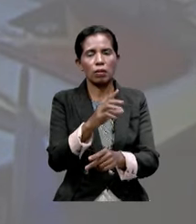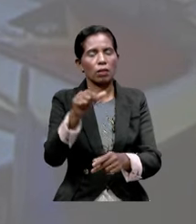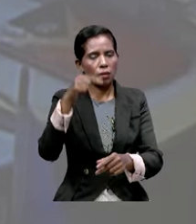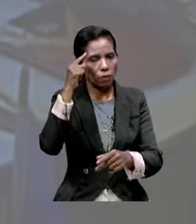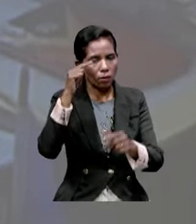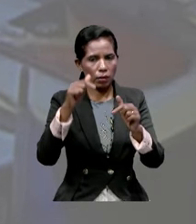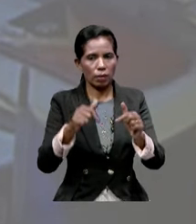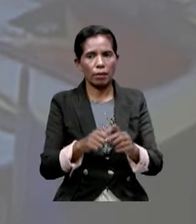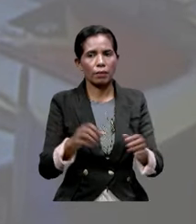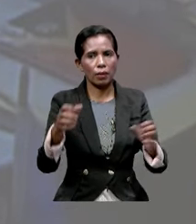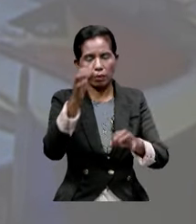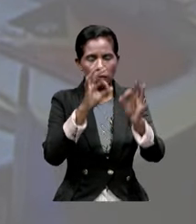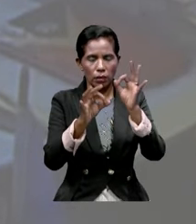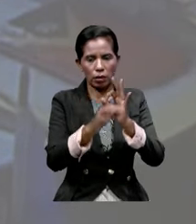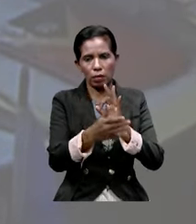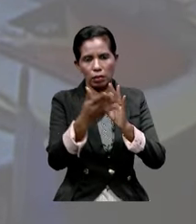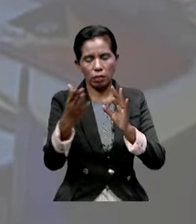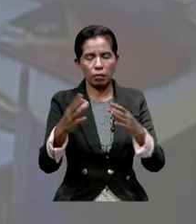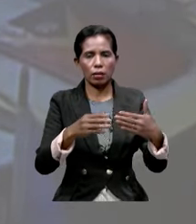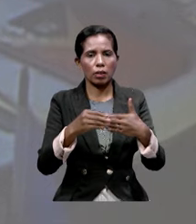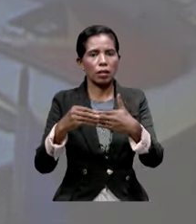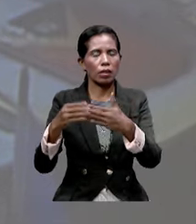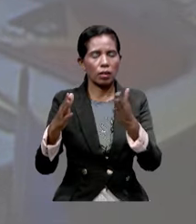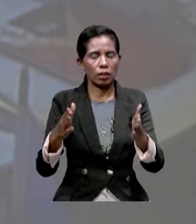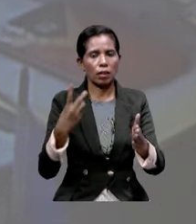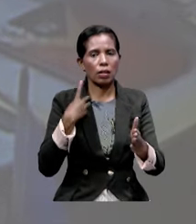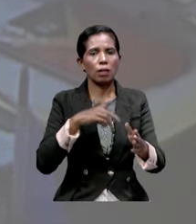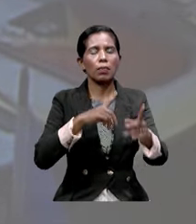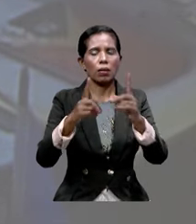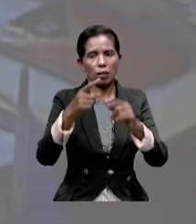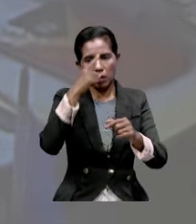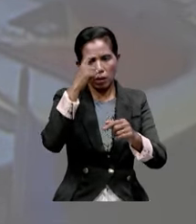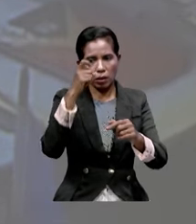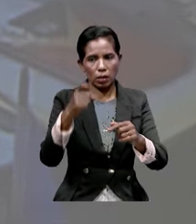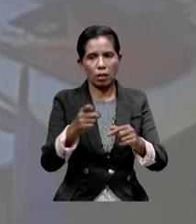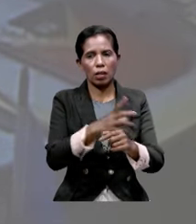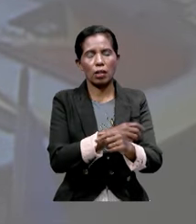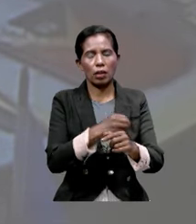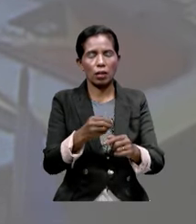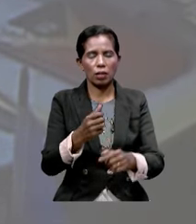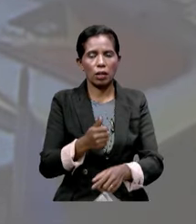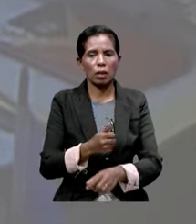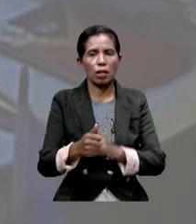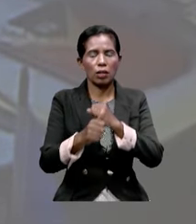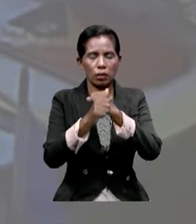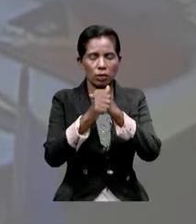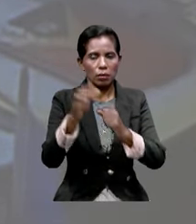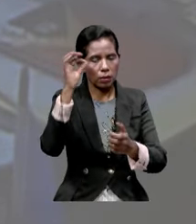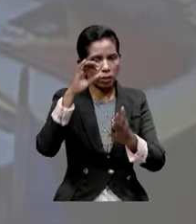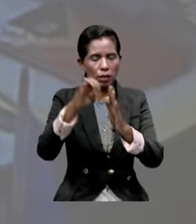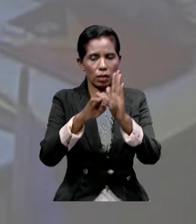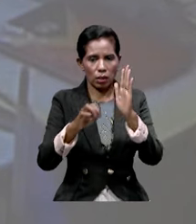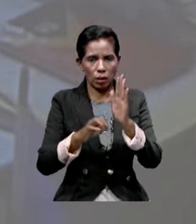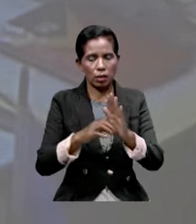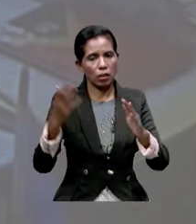me. La fiar am fala ita boa sira ni ukum me. Então a Micolia me tamba na sequência da atuação do, da Secretaria de Estado, ne bem